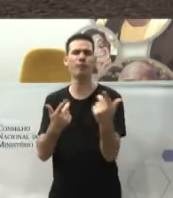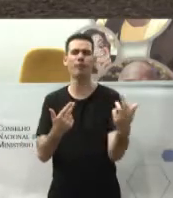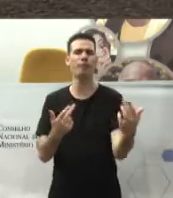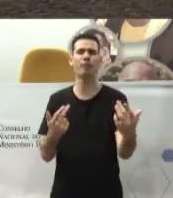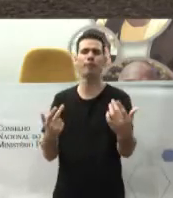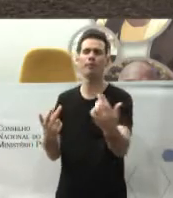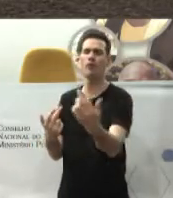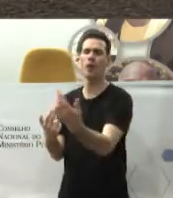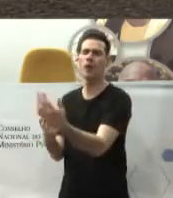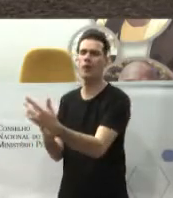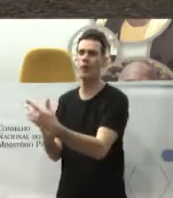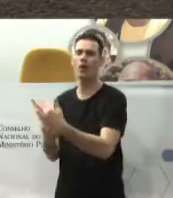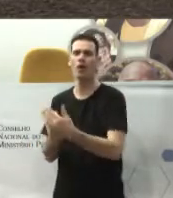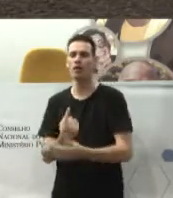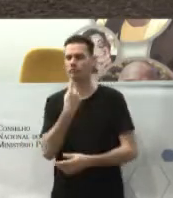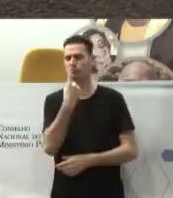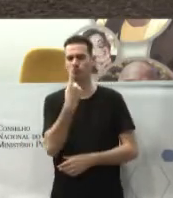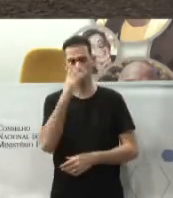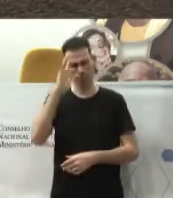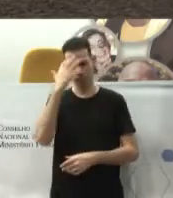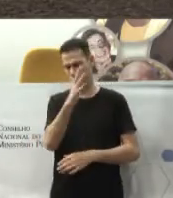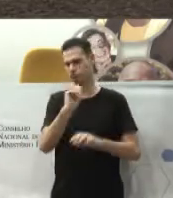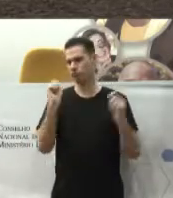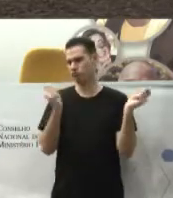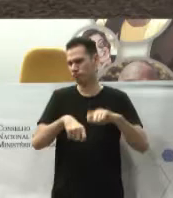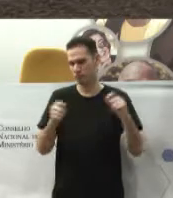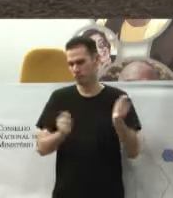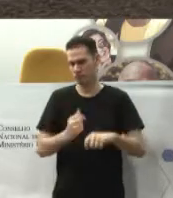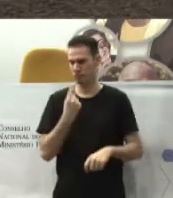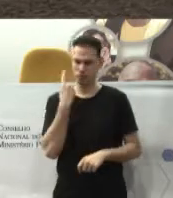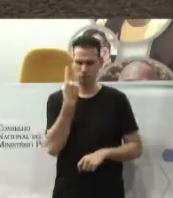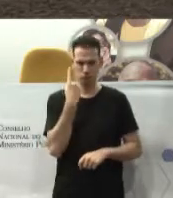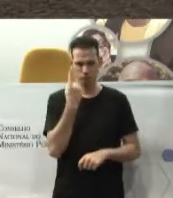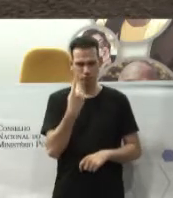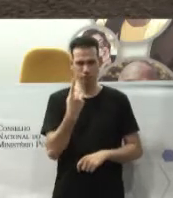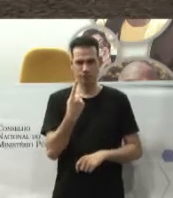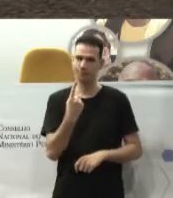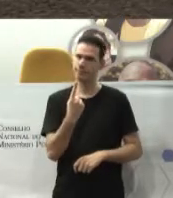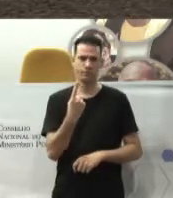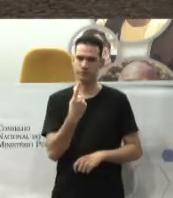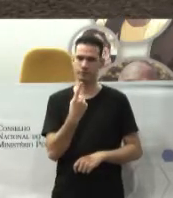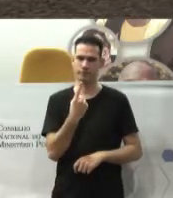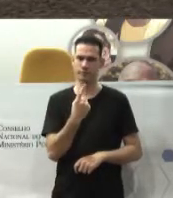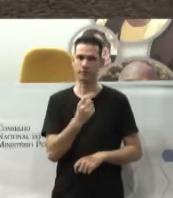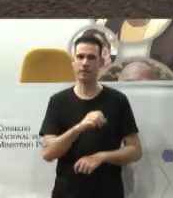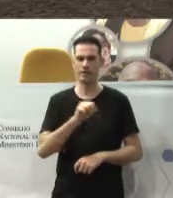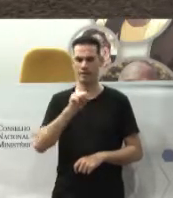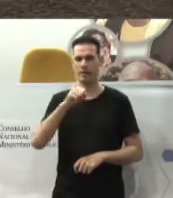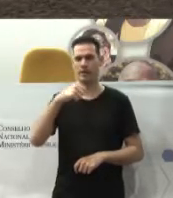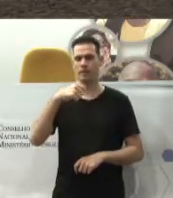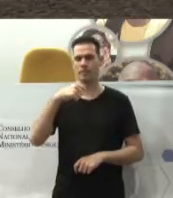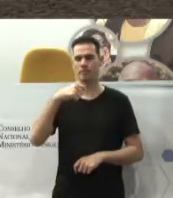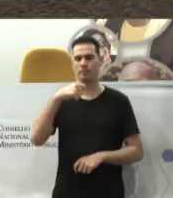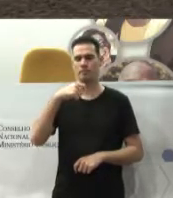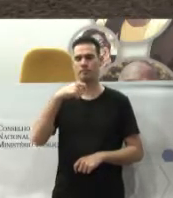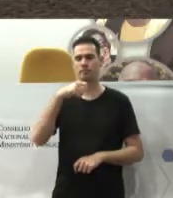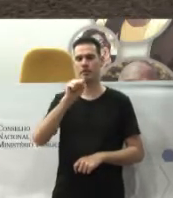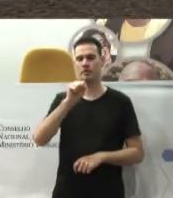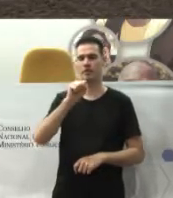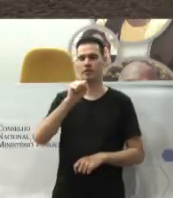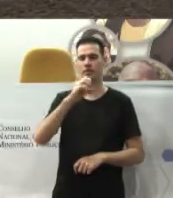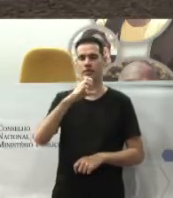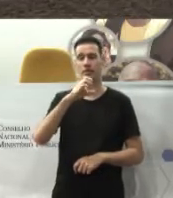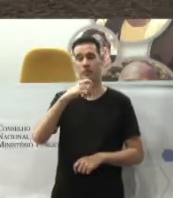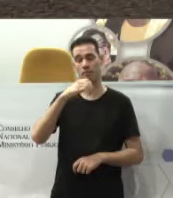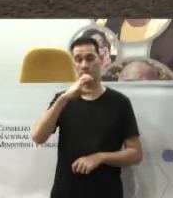para tudo, a gente começou a achar que só existe um jeito de fazer as coisas. E aí botamos no CPC que o mediador não pode